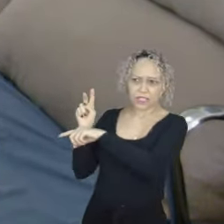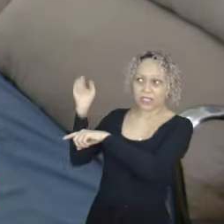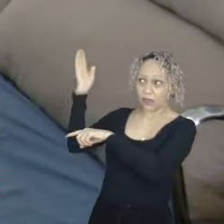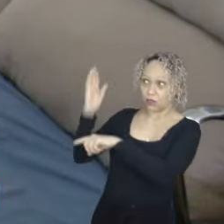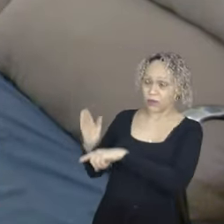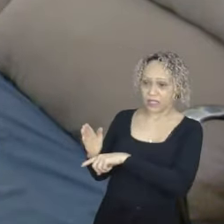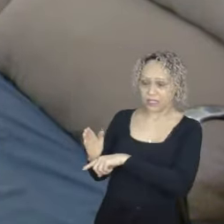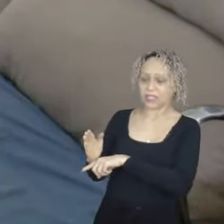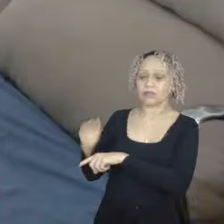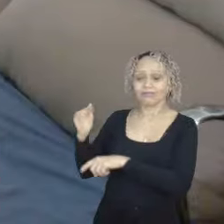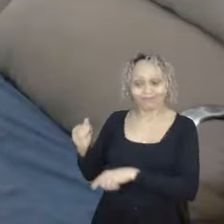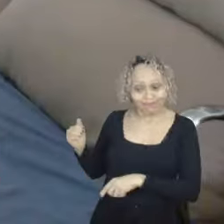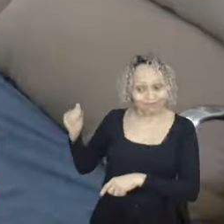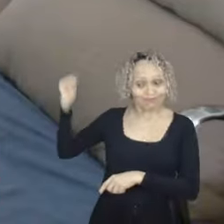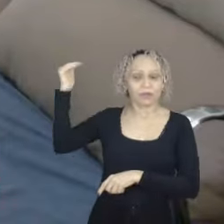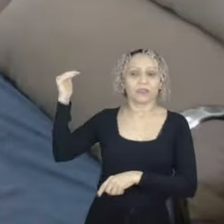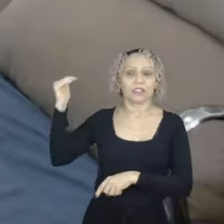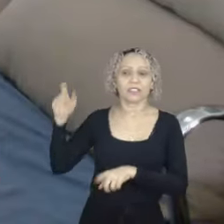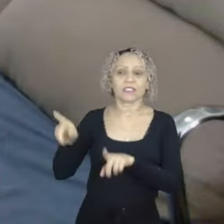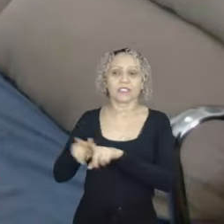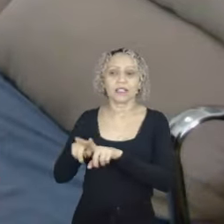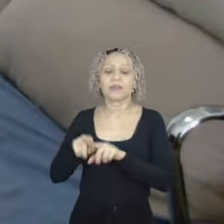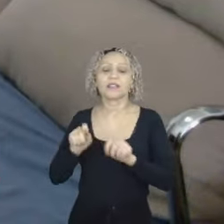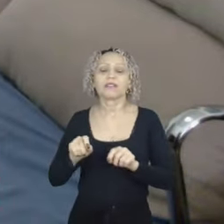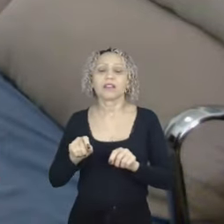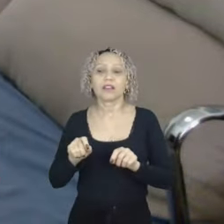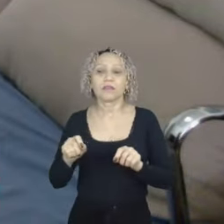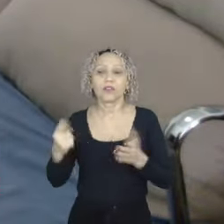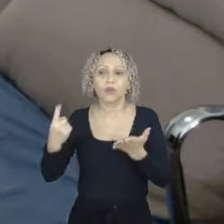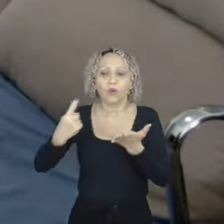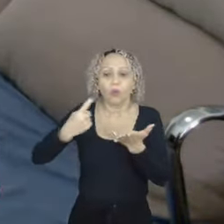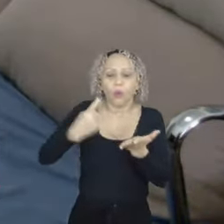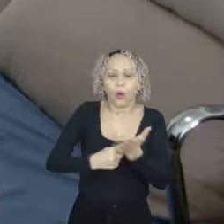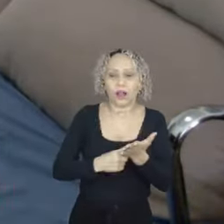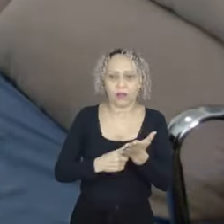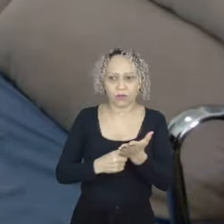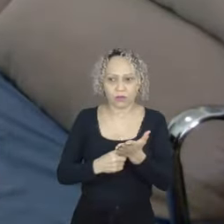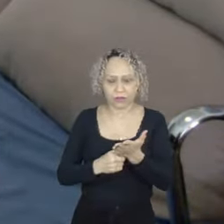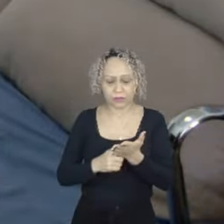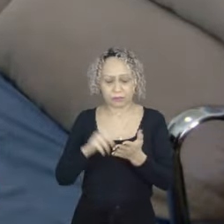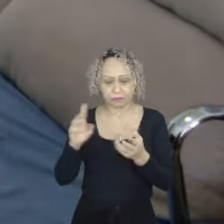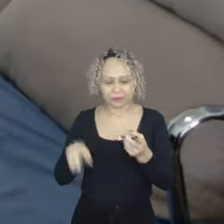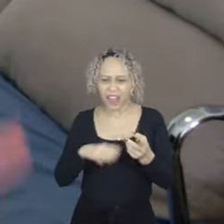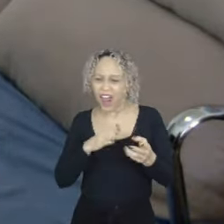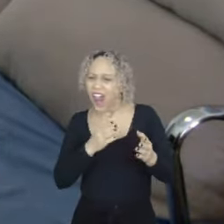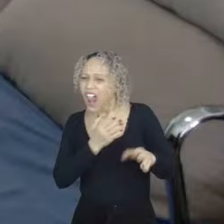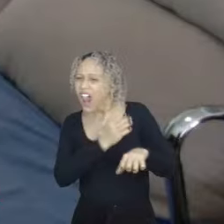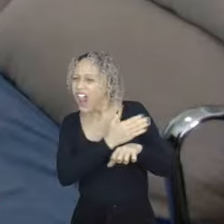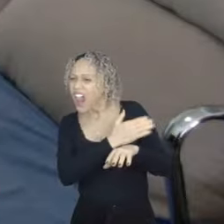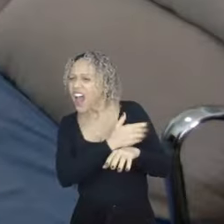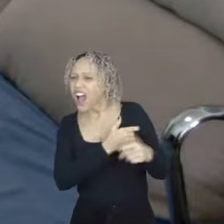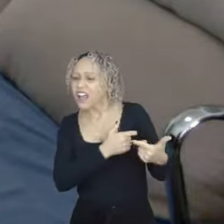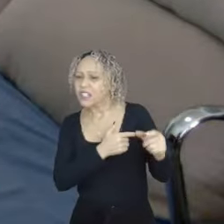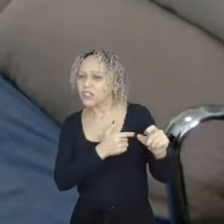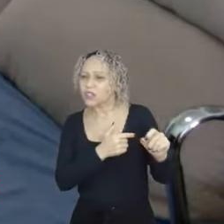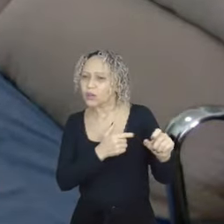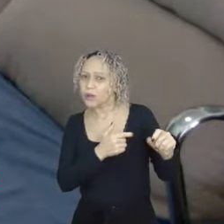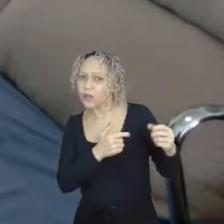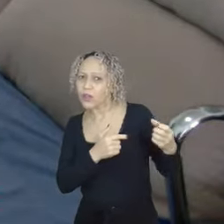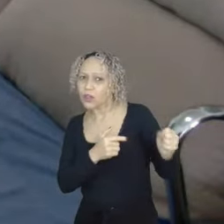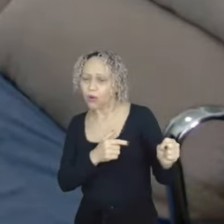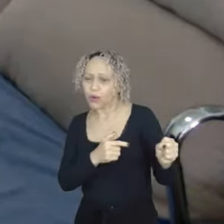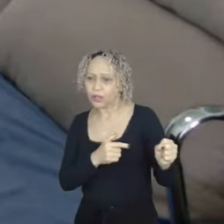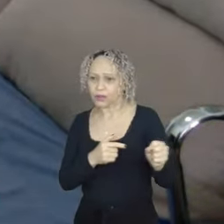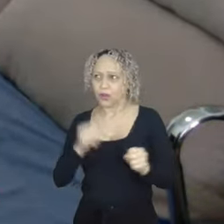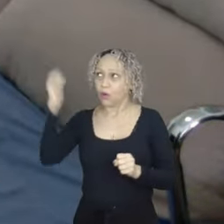ele se tornou realidade só por causa de um acordo que foi feito no segundo governo Lula, isso lá em 2008, né, entre o Brasil e a